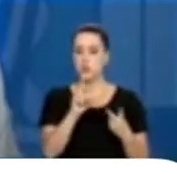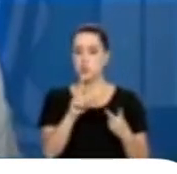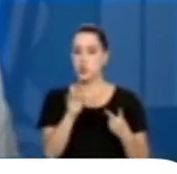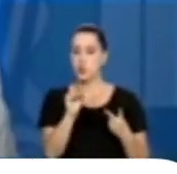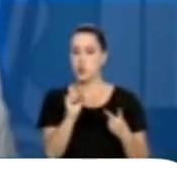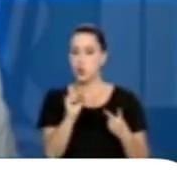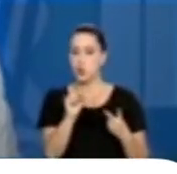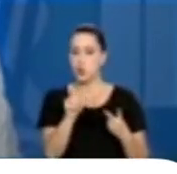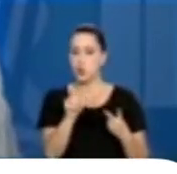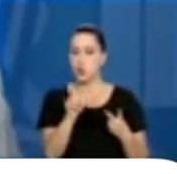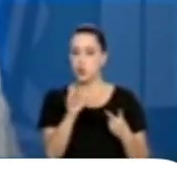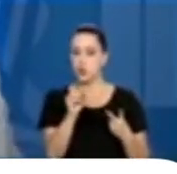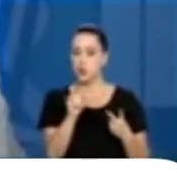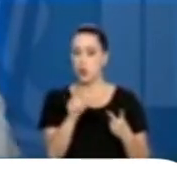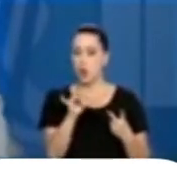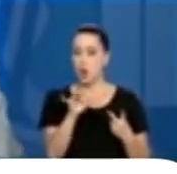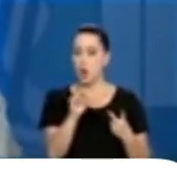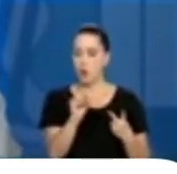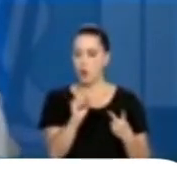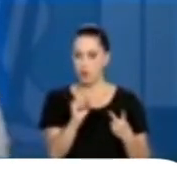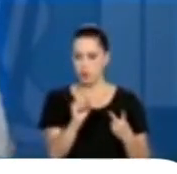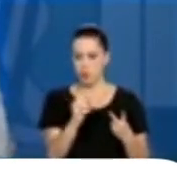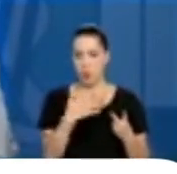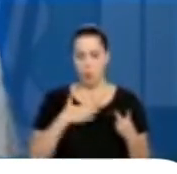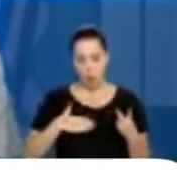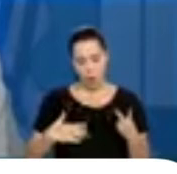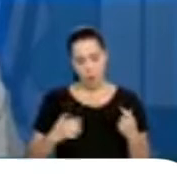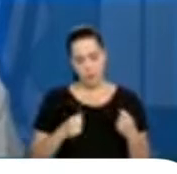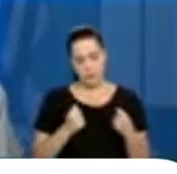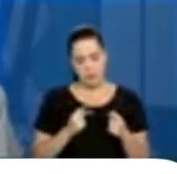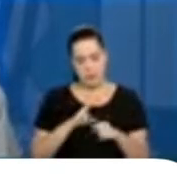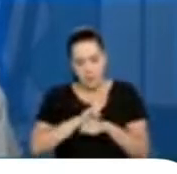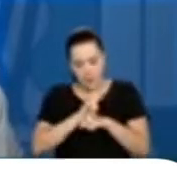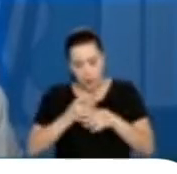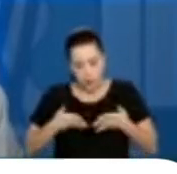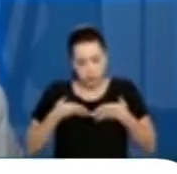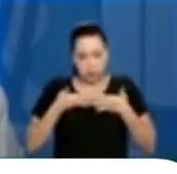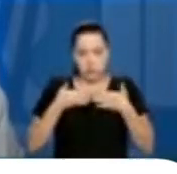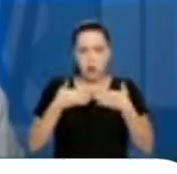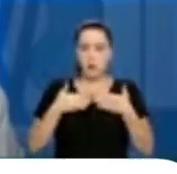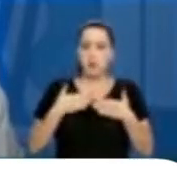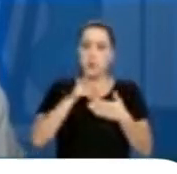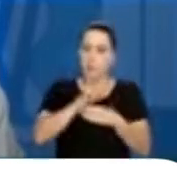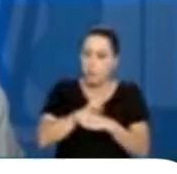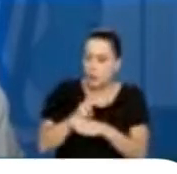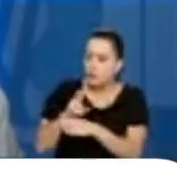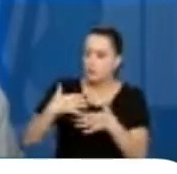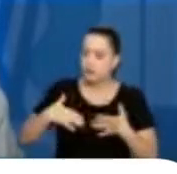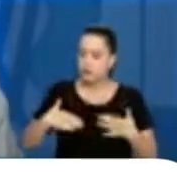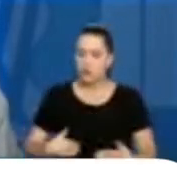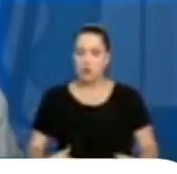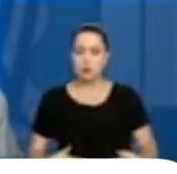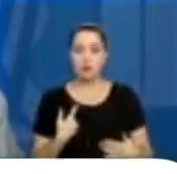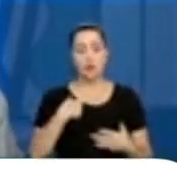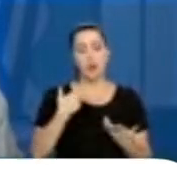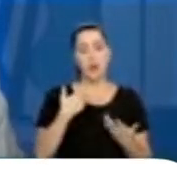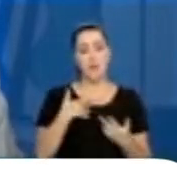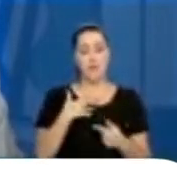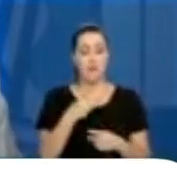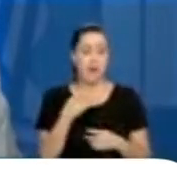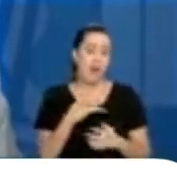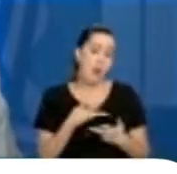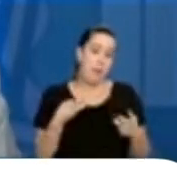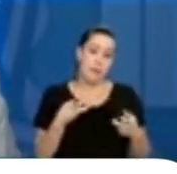precisa apresentar essa proteção, ele precisa reagir à infecção, ele vai apresentar resultados